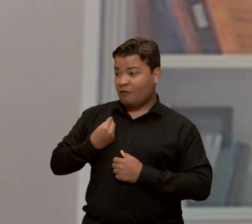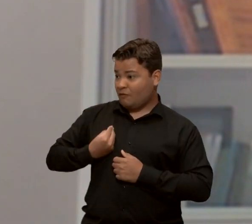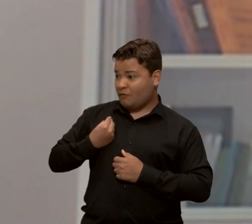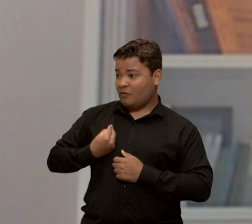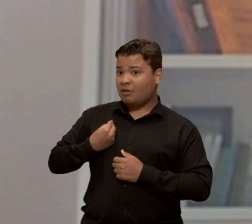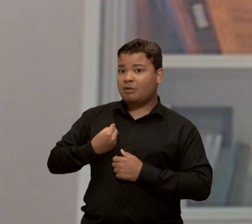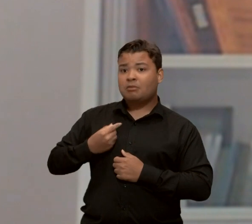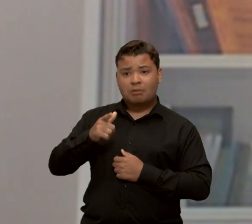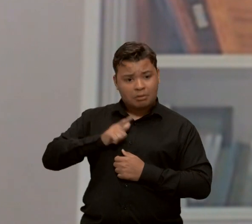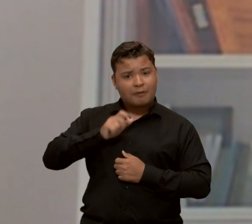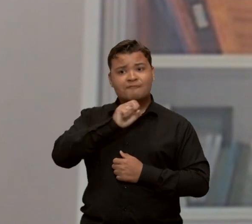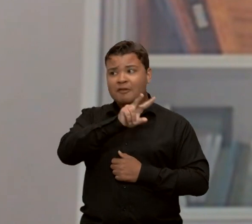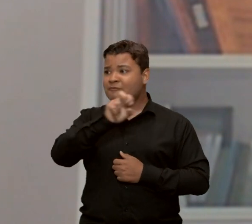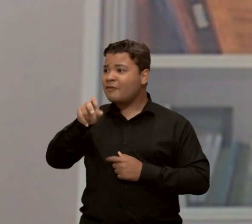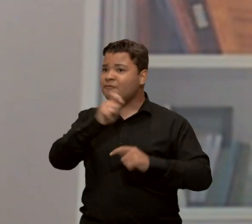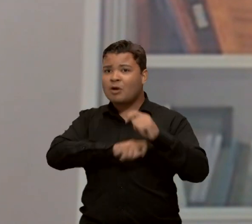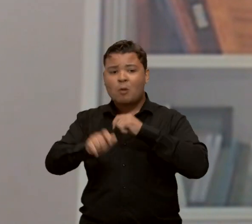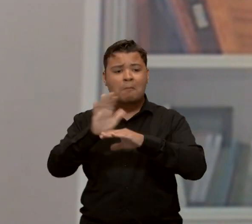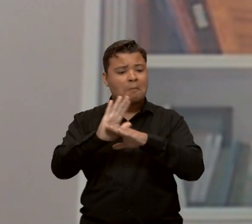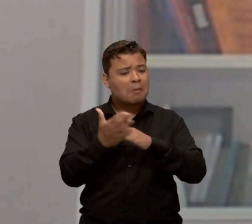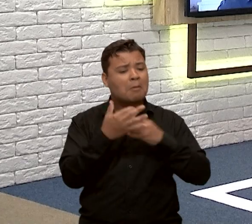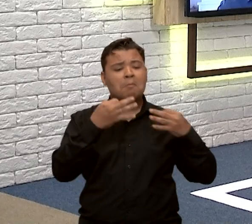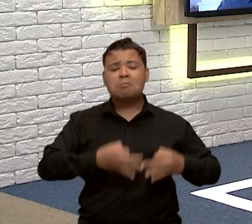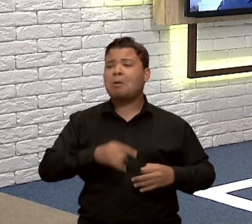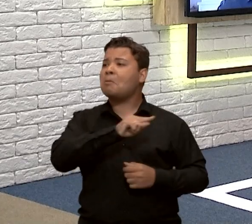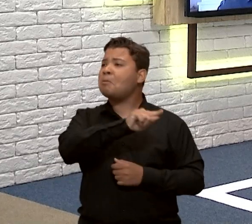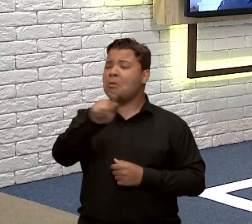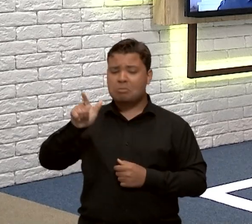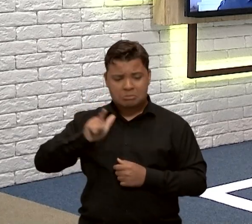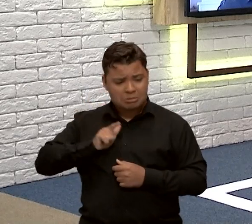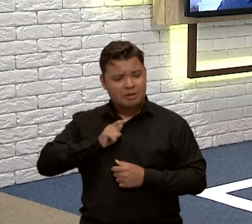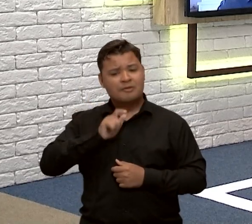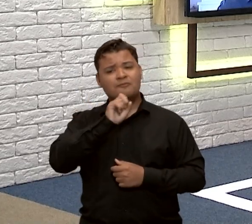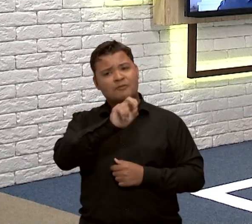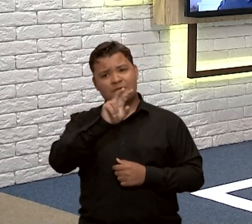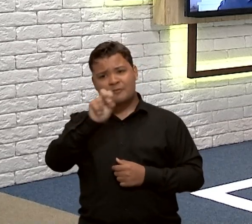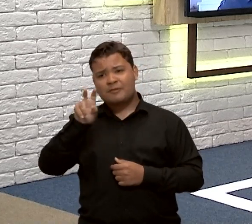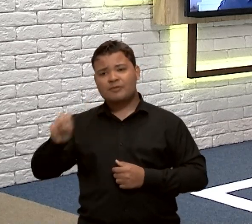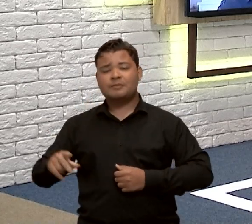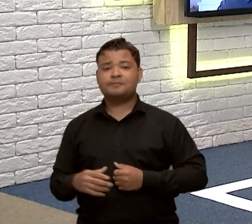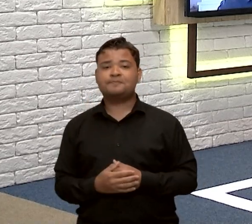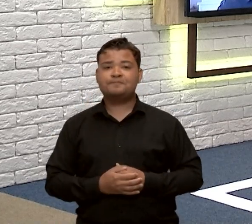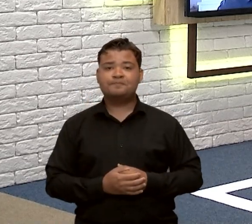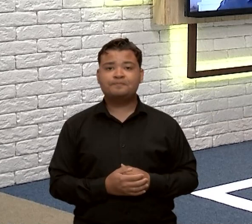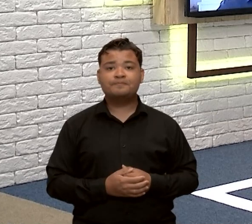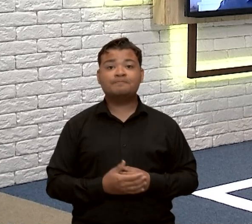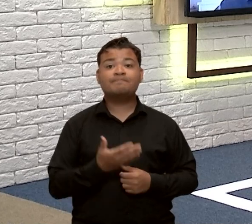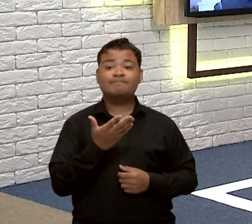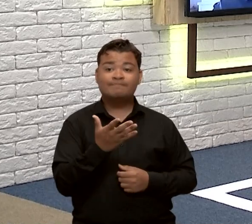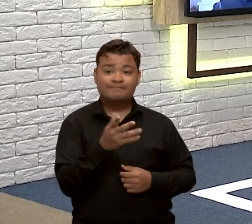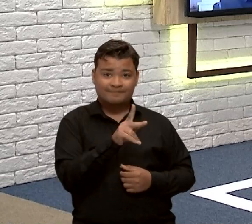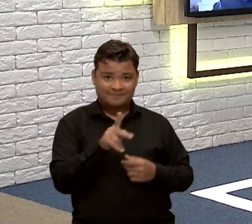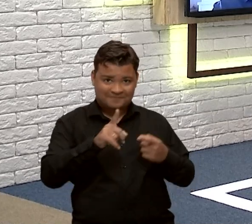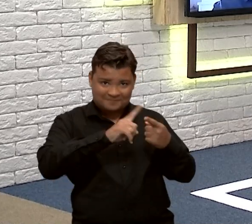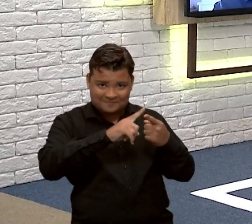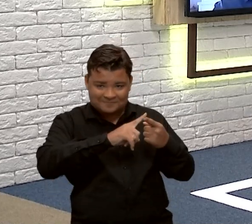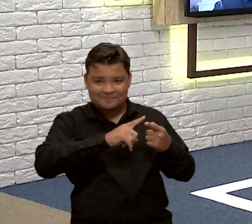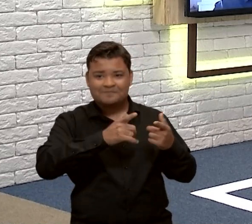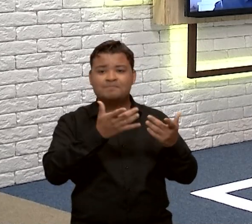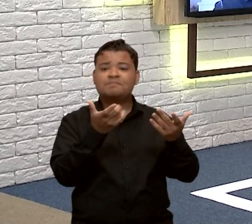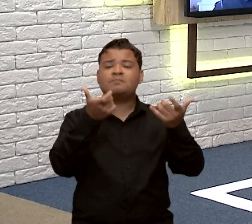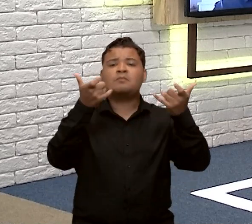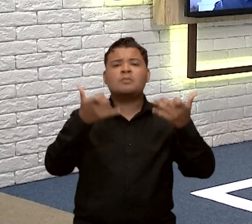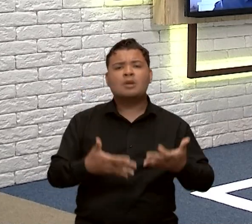aberto, que a gente vai ver que ela está ali acontecendo. Bom, e Jaqueline, queria que você falasse sobre a relevância da